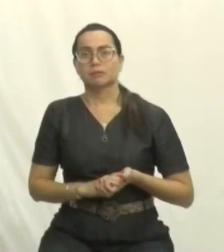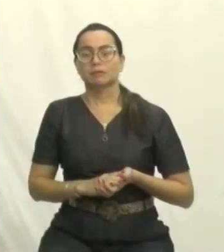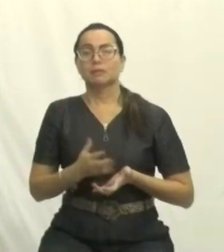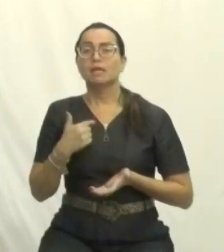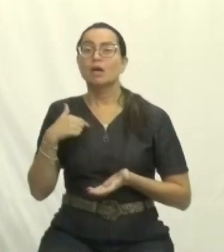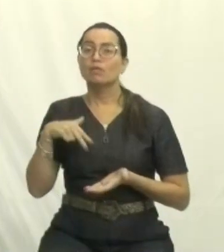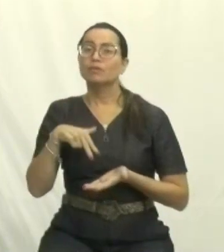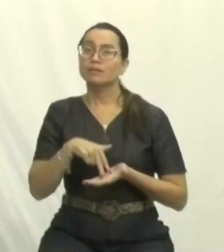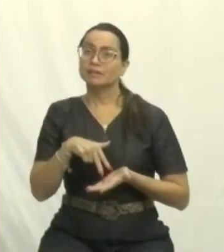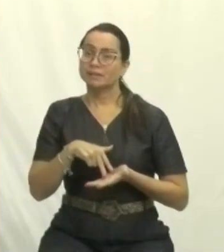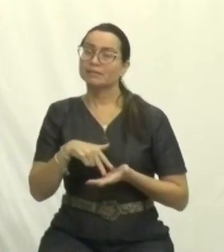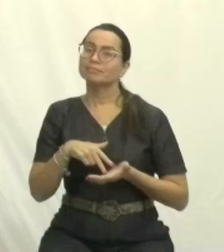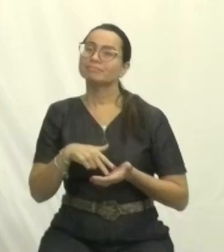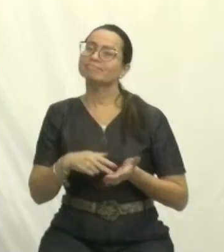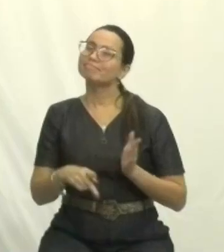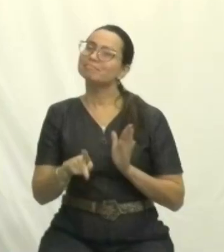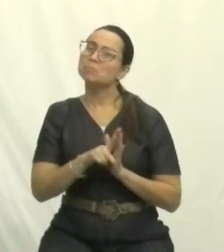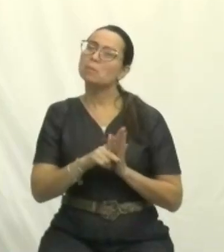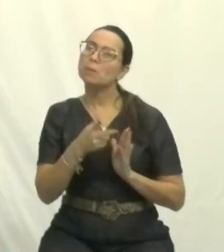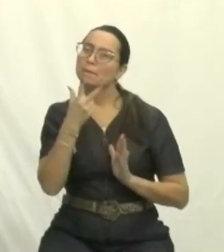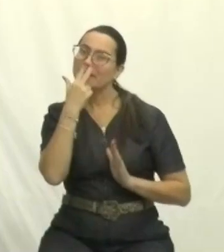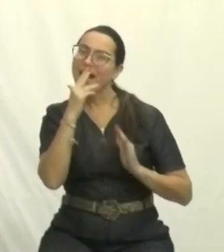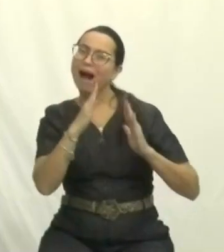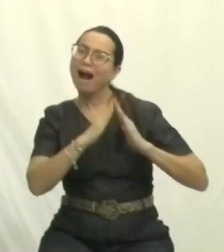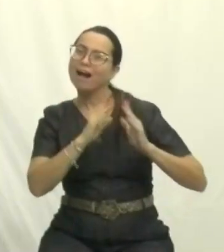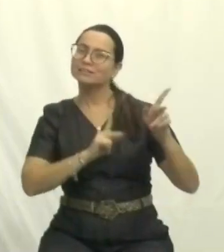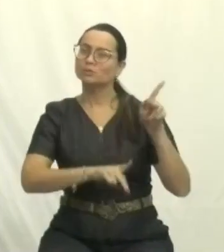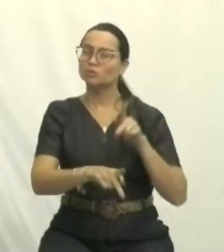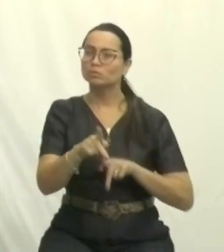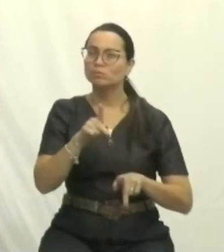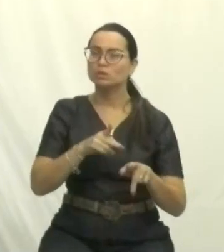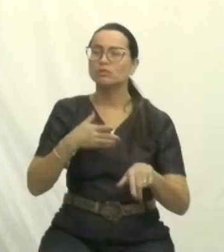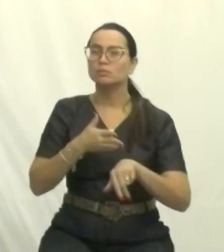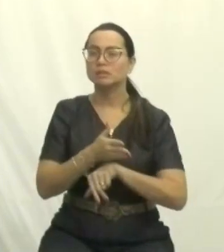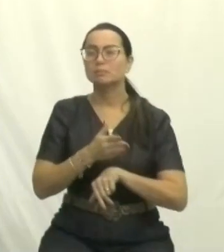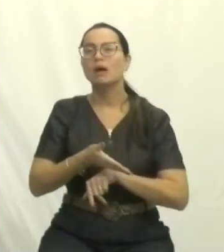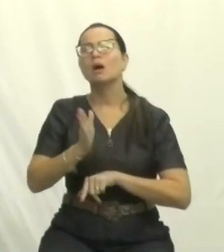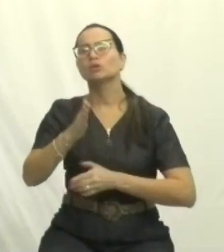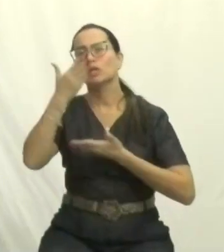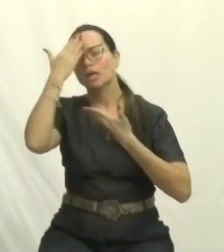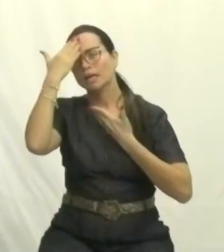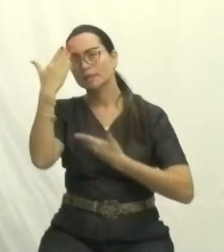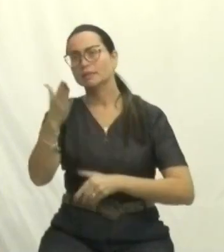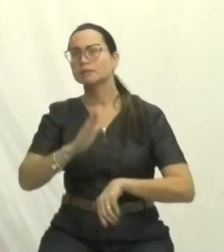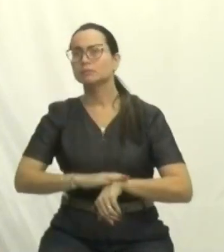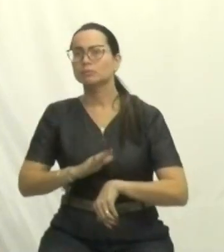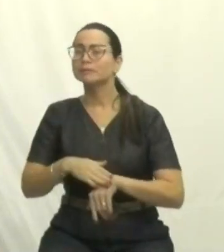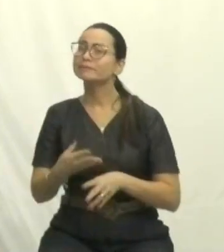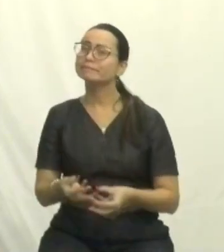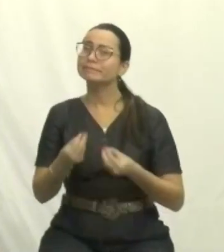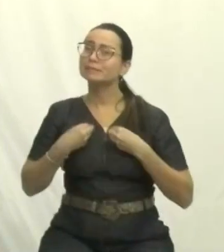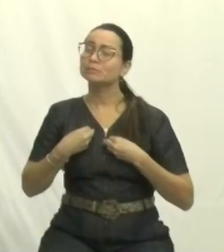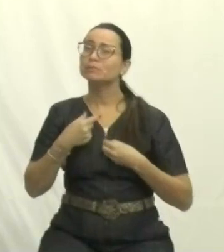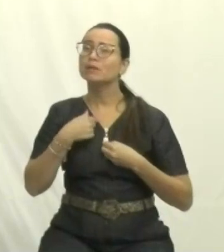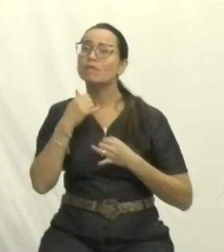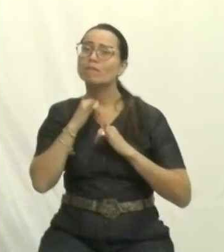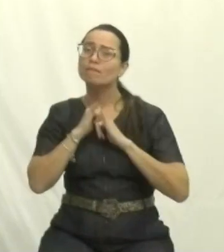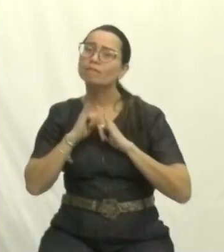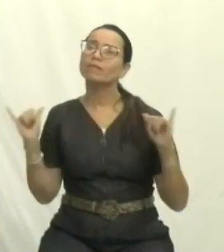atividades do Corpo de Bombeiros. Então, de antemão, já agradeço o espaço fornecido. E é importante a